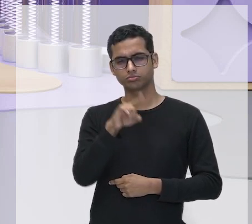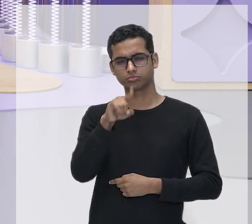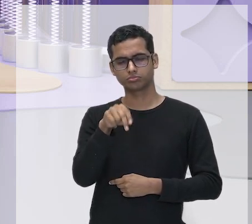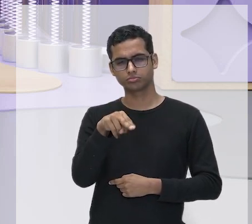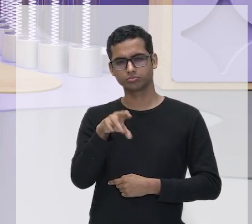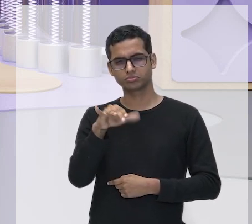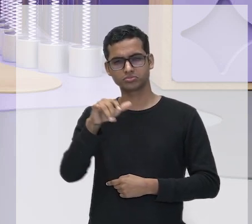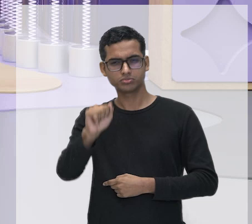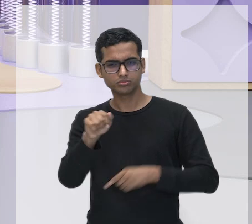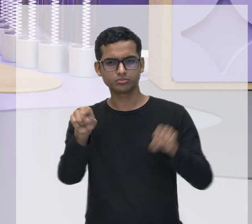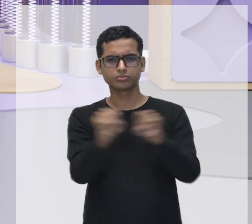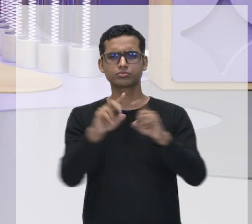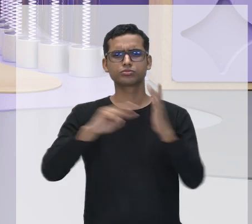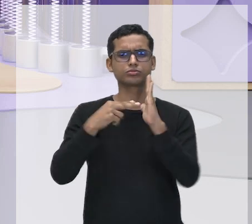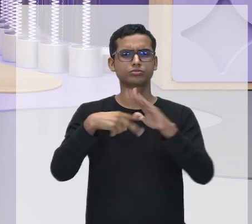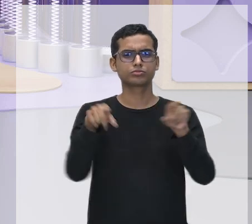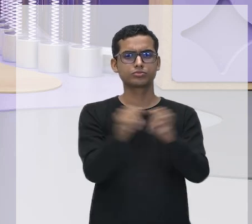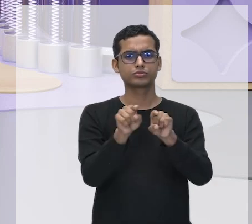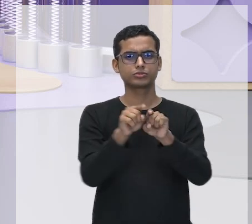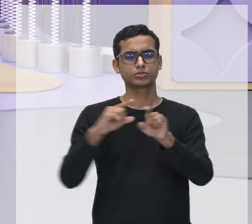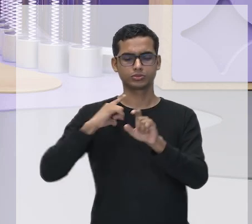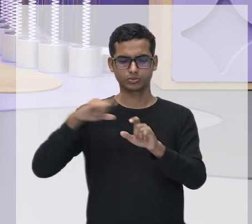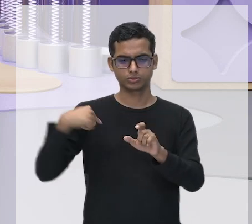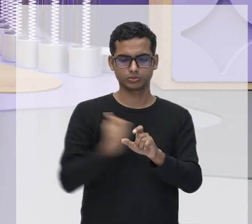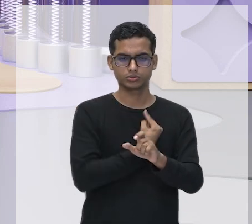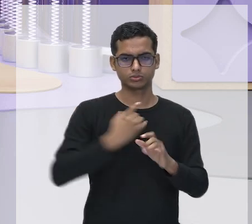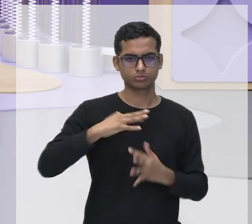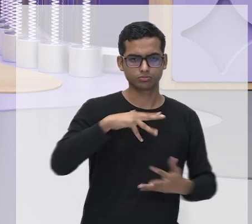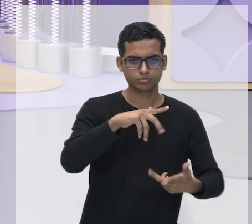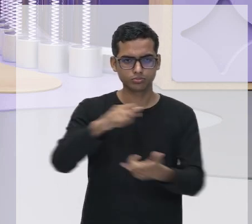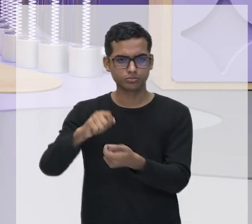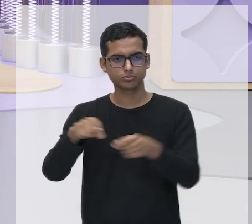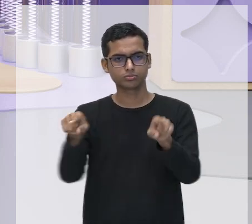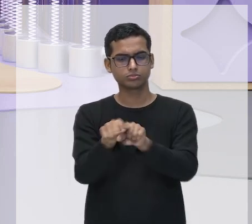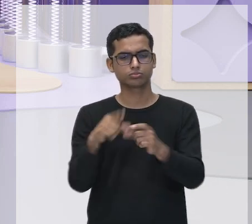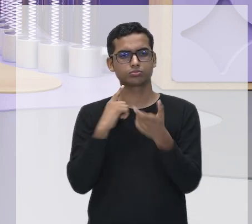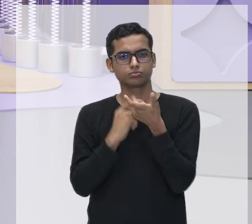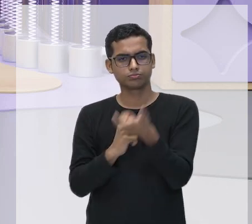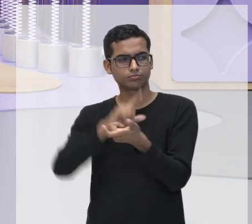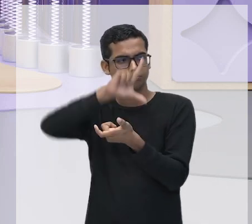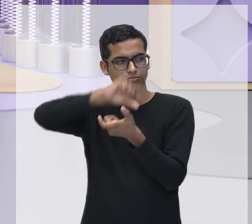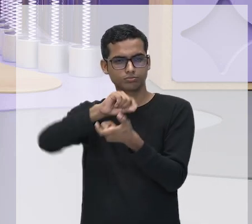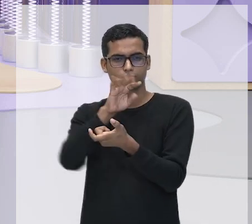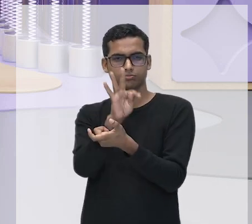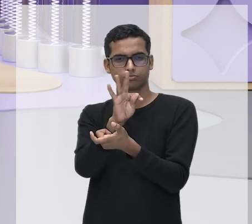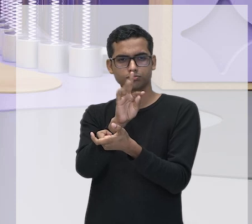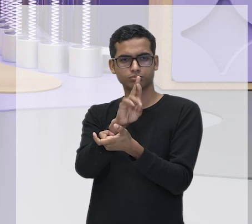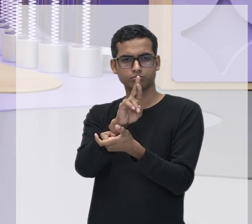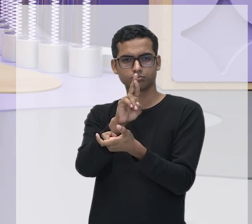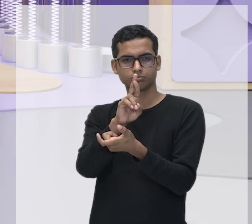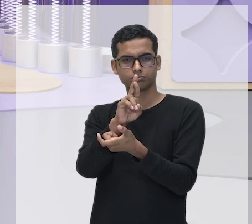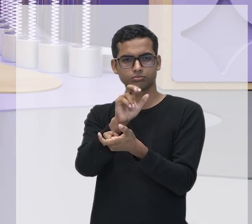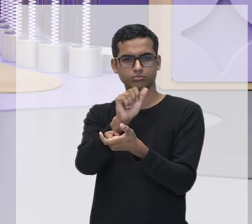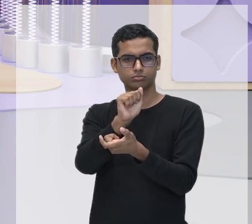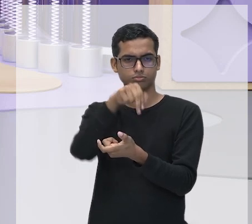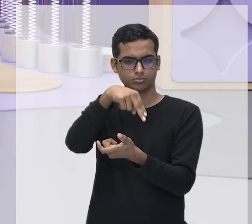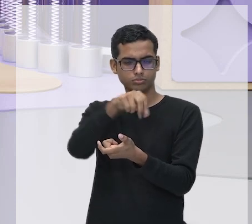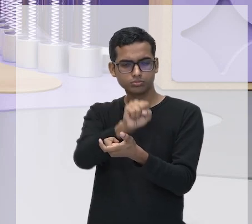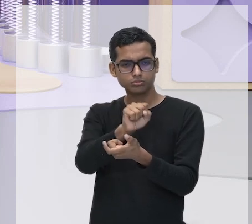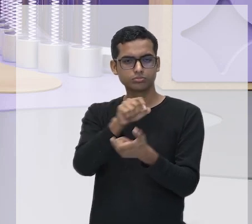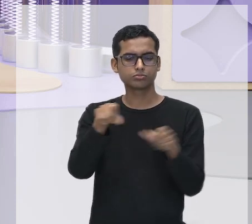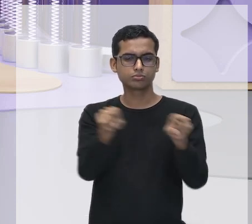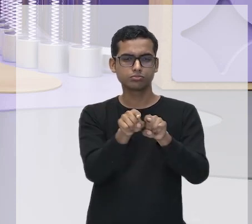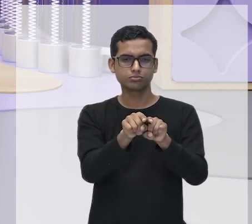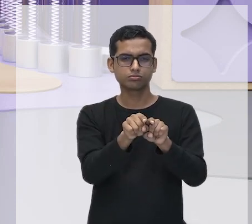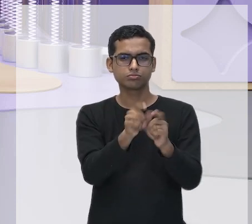mundo, que vai além, esse prefixo trans, aquilo que vai além, que caminha para algo, ou